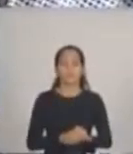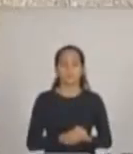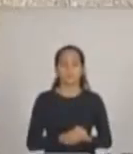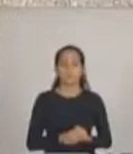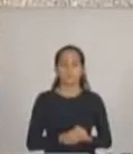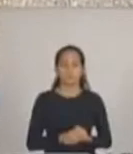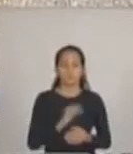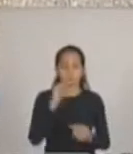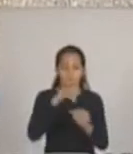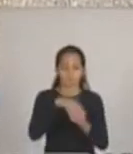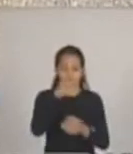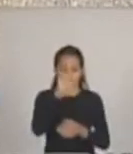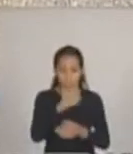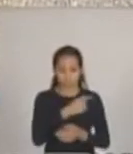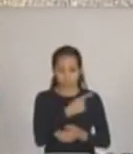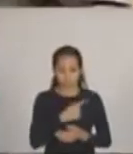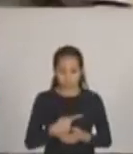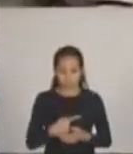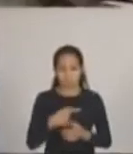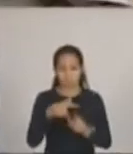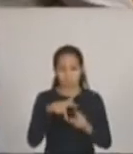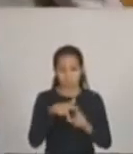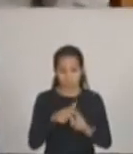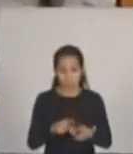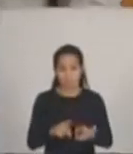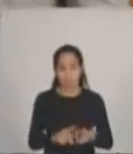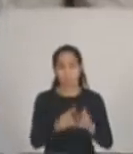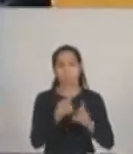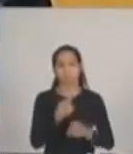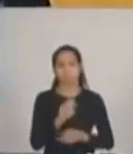Voto sim, senhor presidente, pela manutenção do veto.